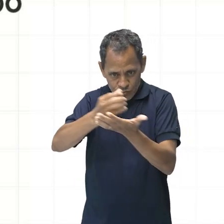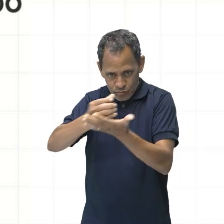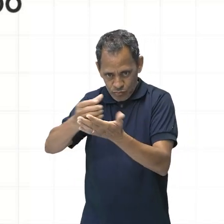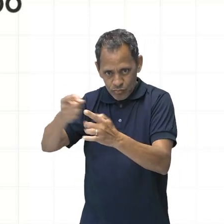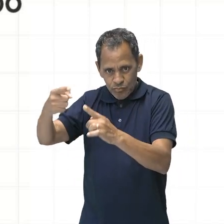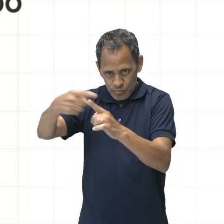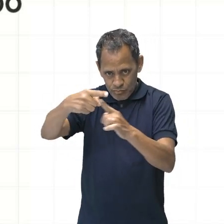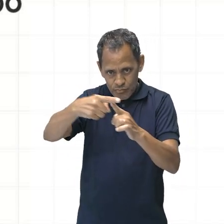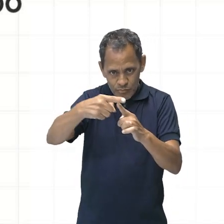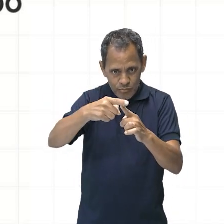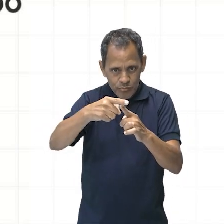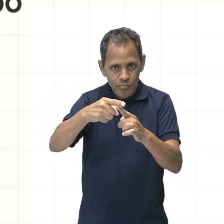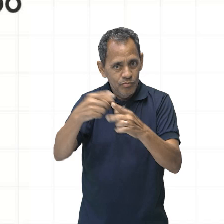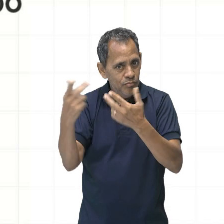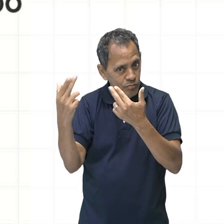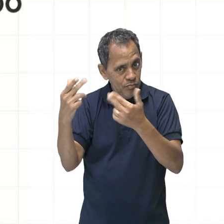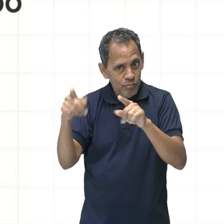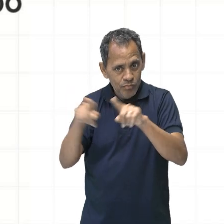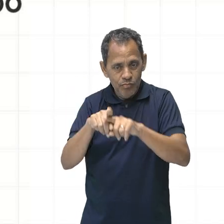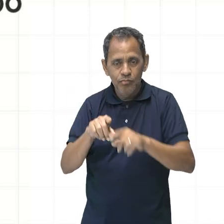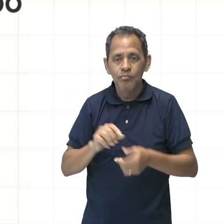mais ou menos, né,